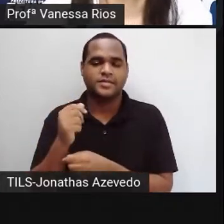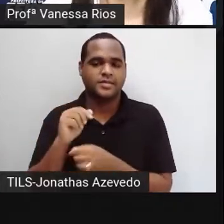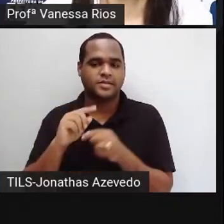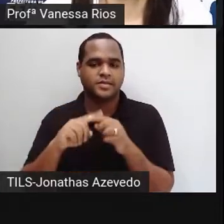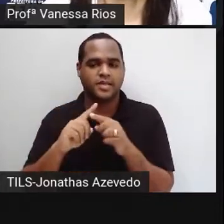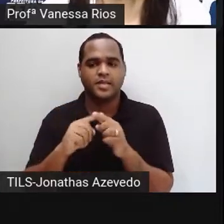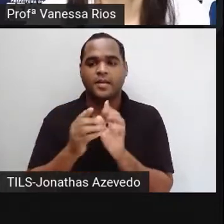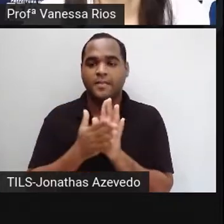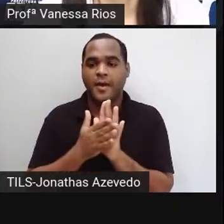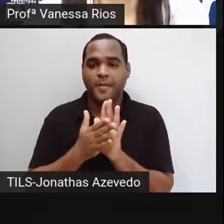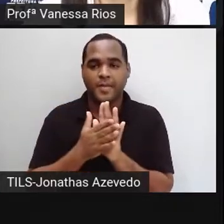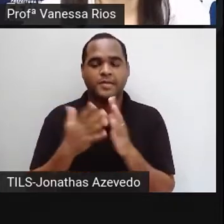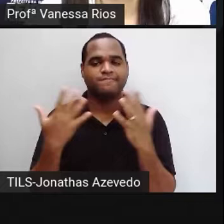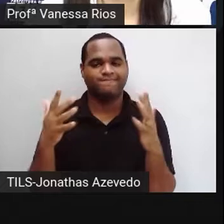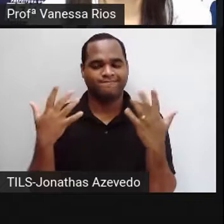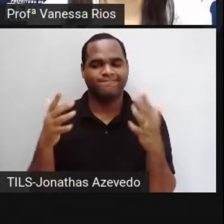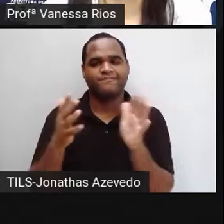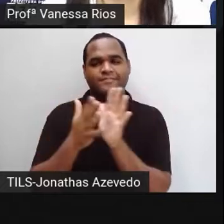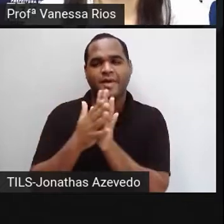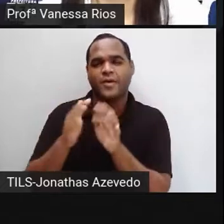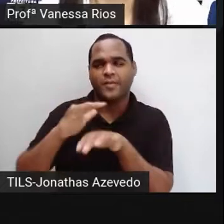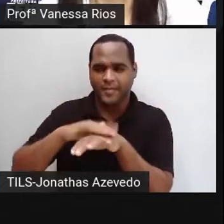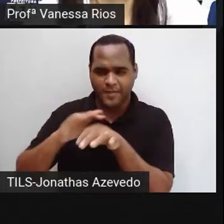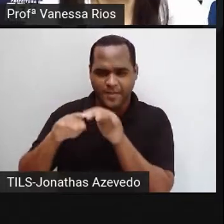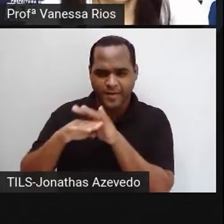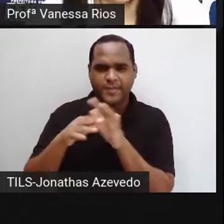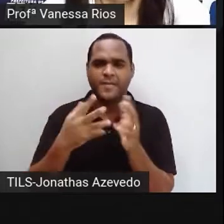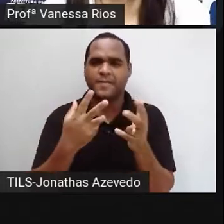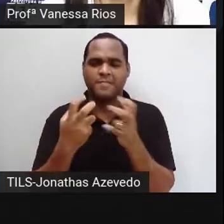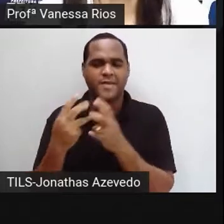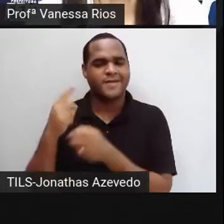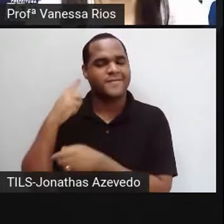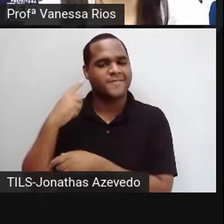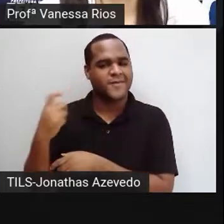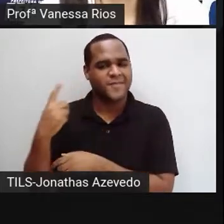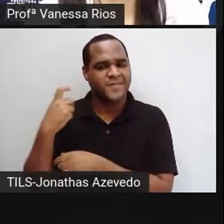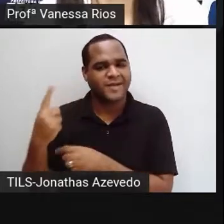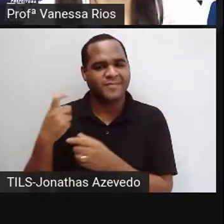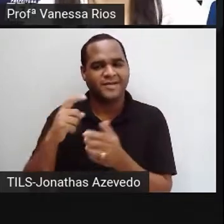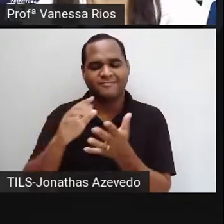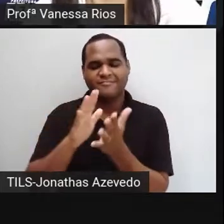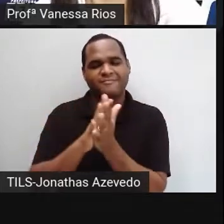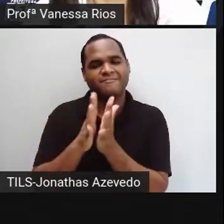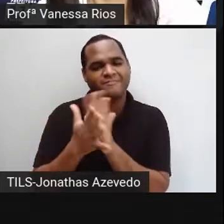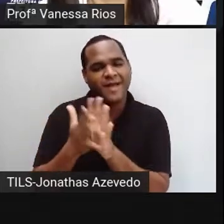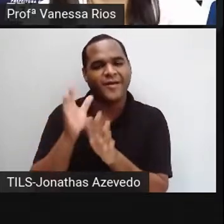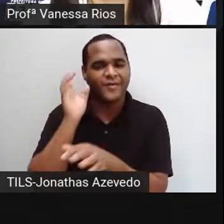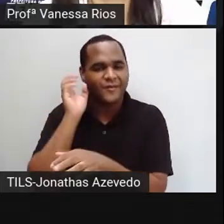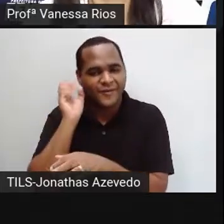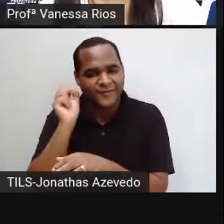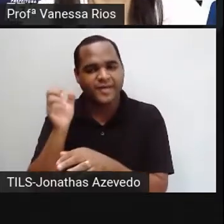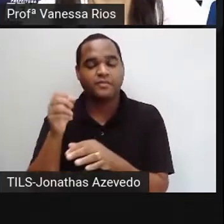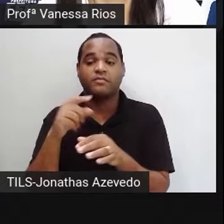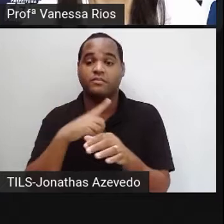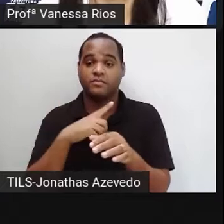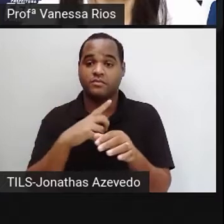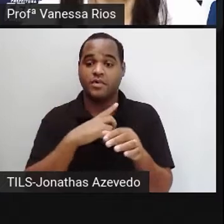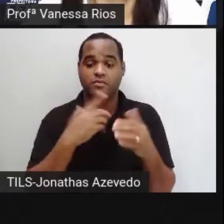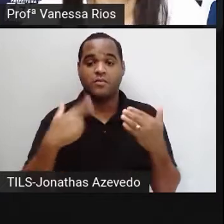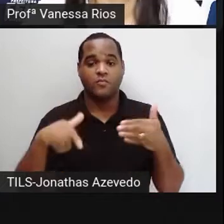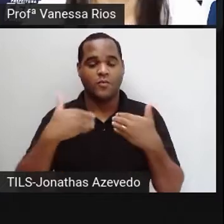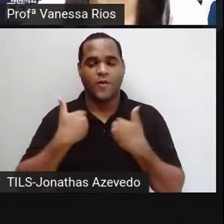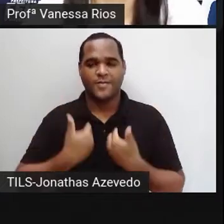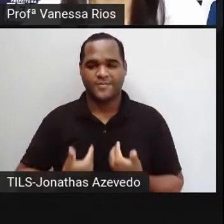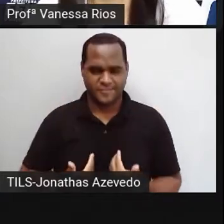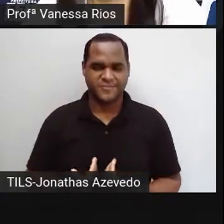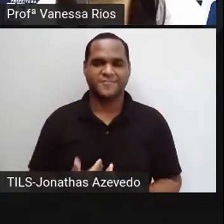batendo palma, e aí a gente percebe o quanto o som está aí relacionado com os movimentos do nosso corpo